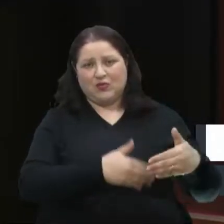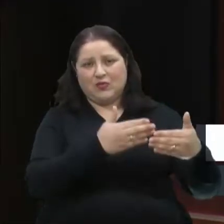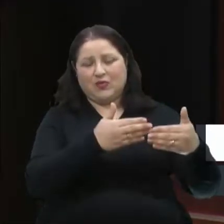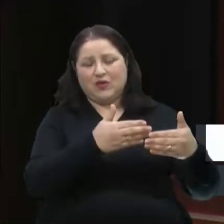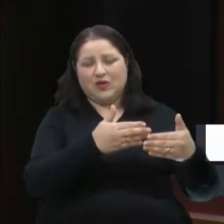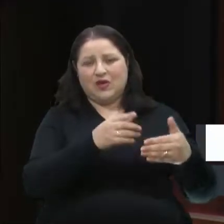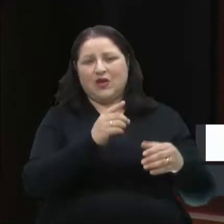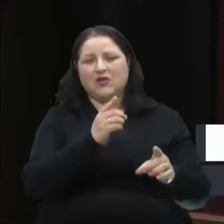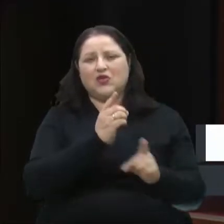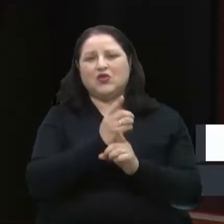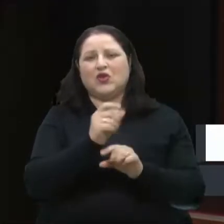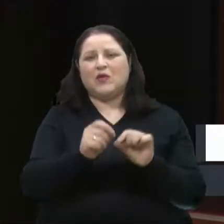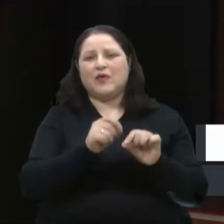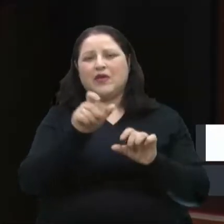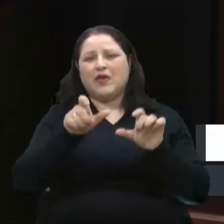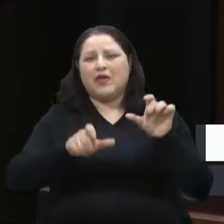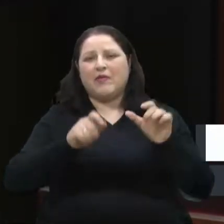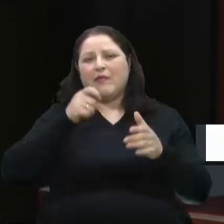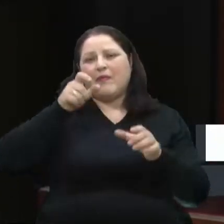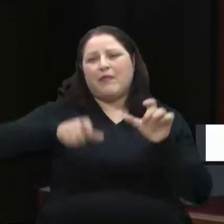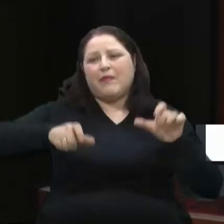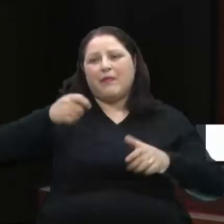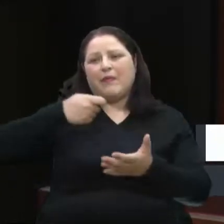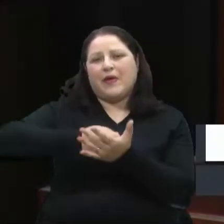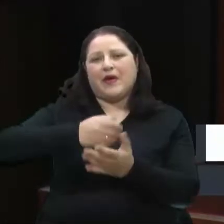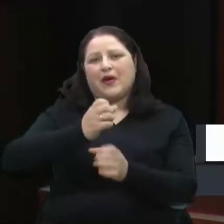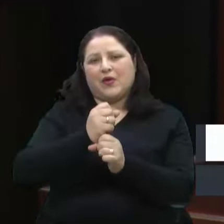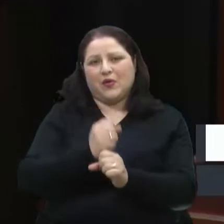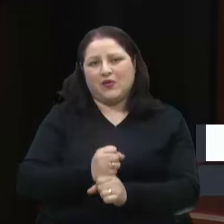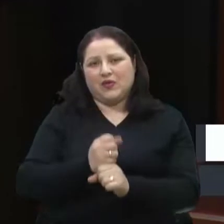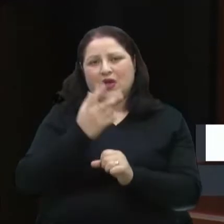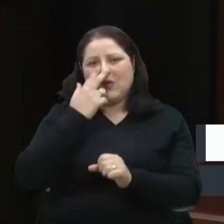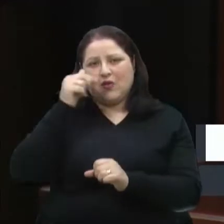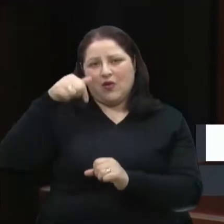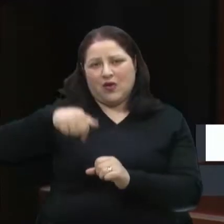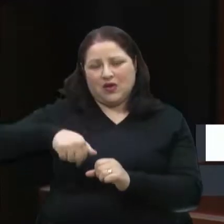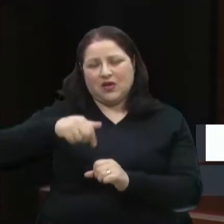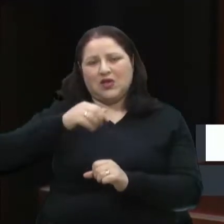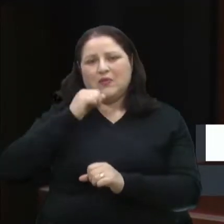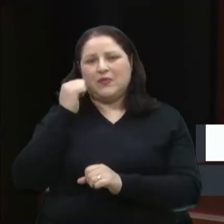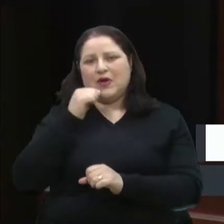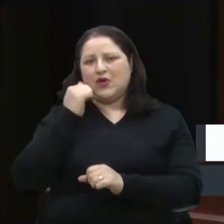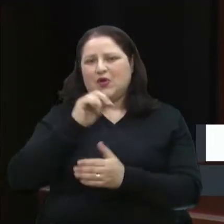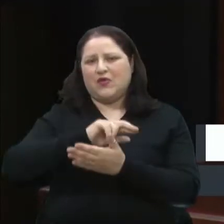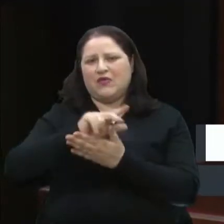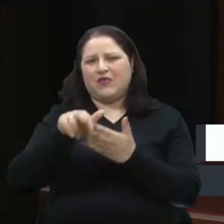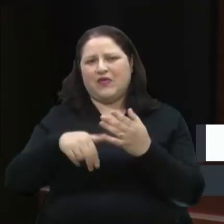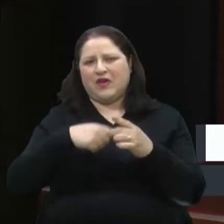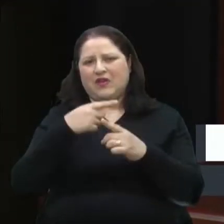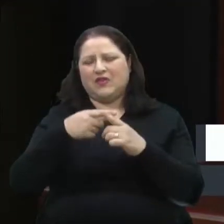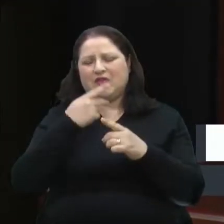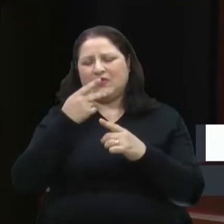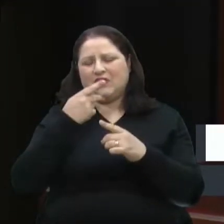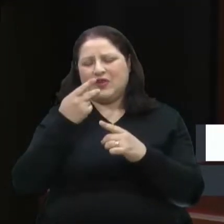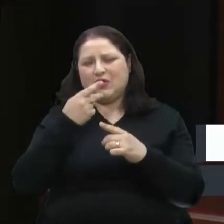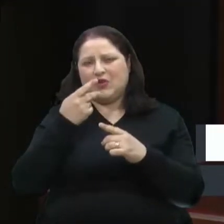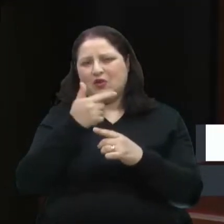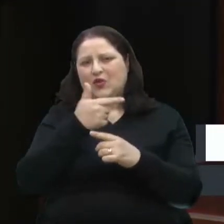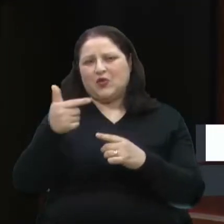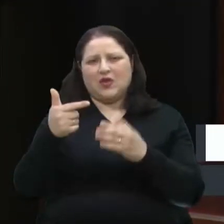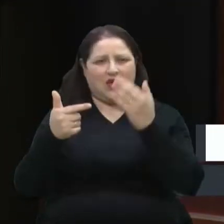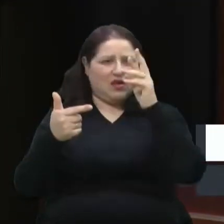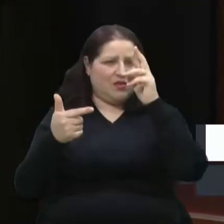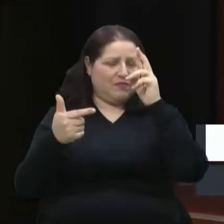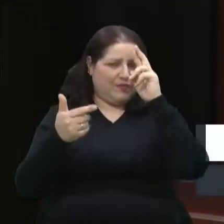conta. Como aqui nessa casa, o vereador Marcon muitas vezes falou, não existe almoço grátis.